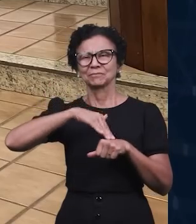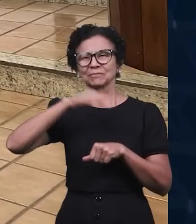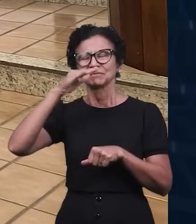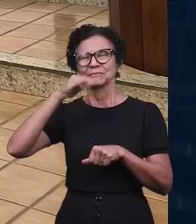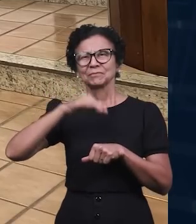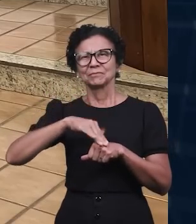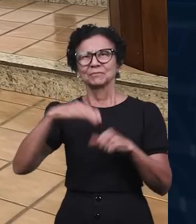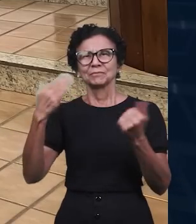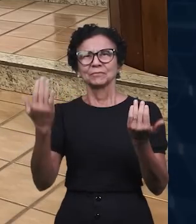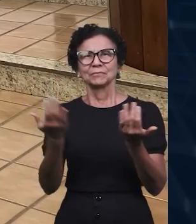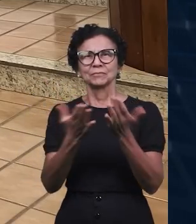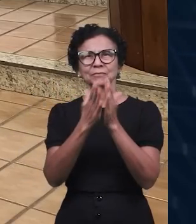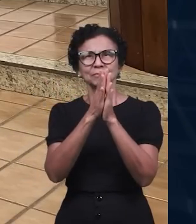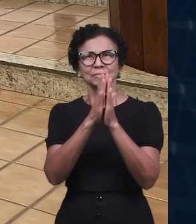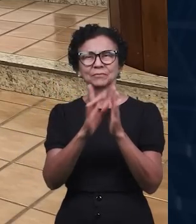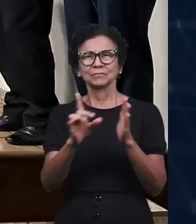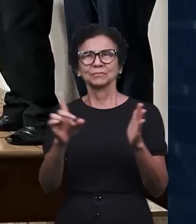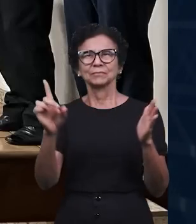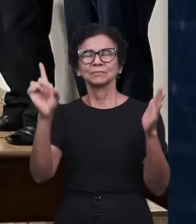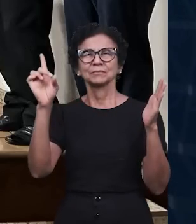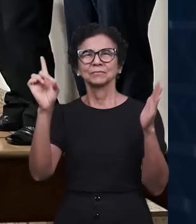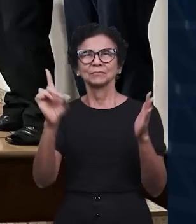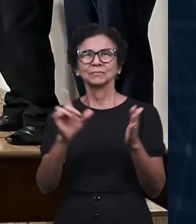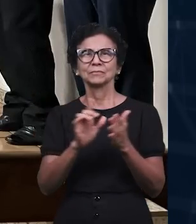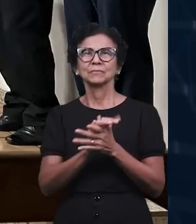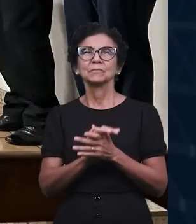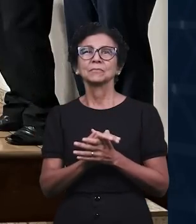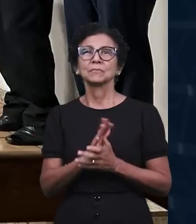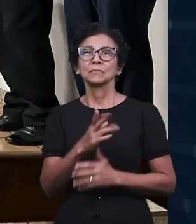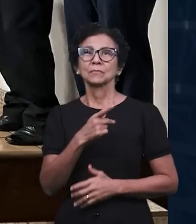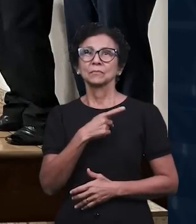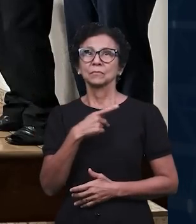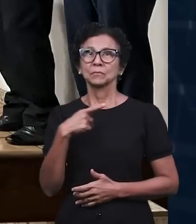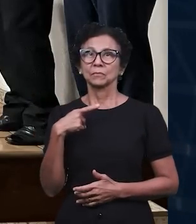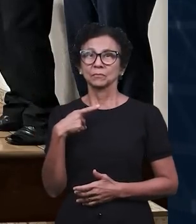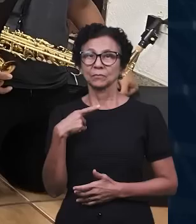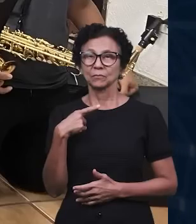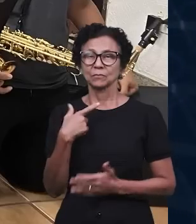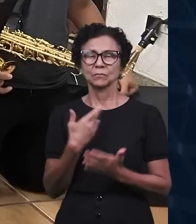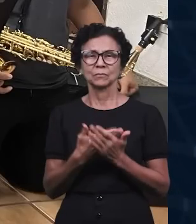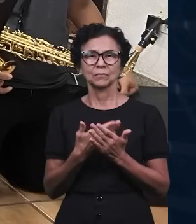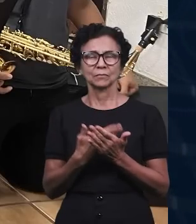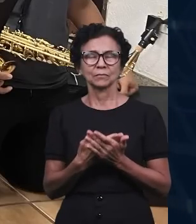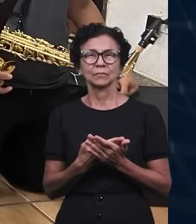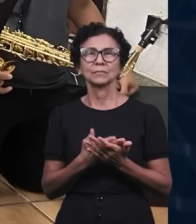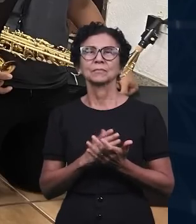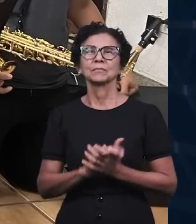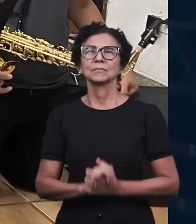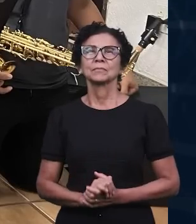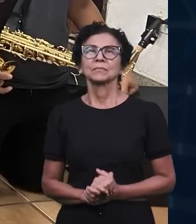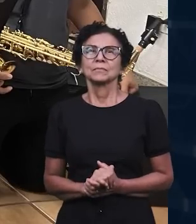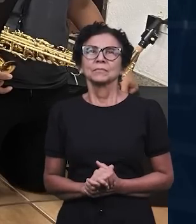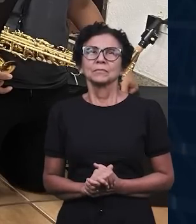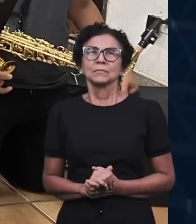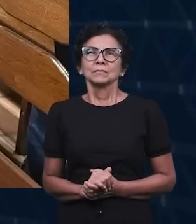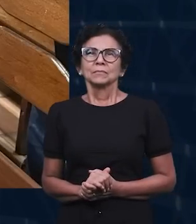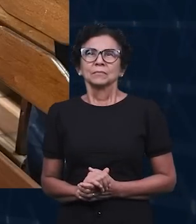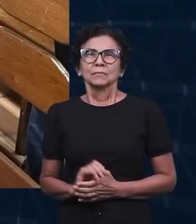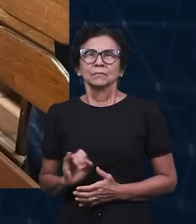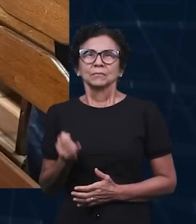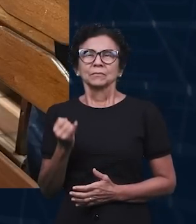palavra do Senhor e desfrutar de aulas trazidas pelos pastores desta região. Um momento de grande aprendizado